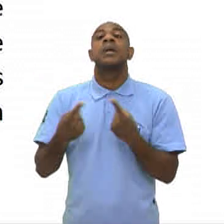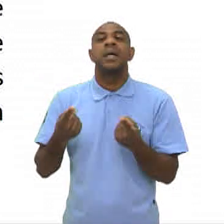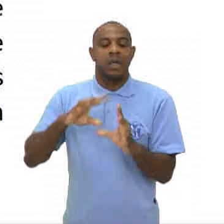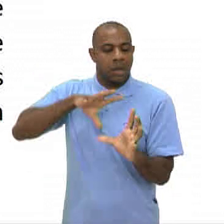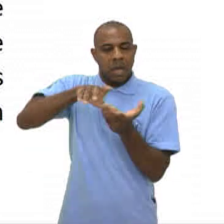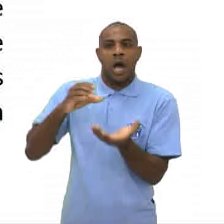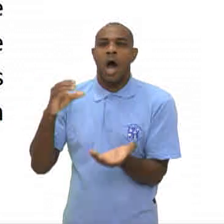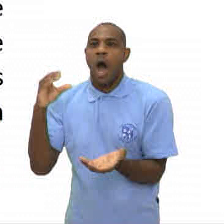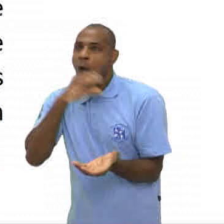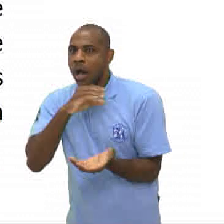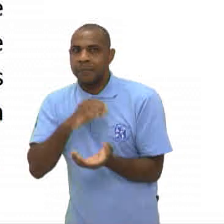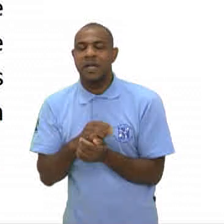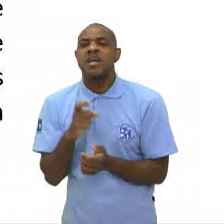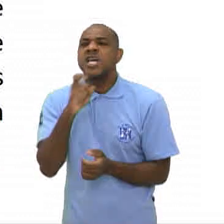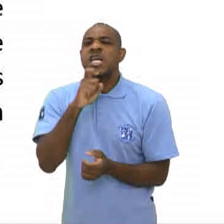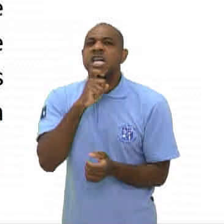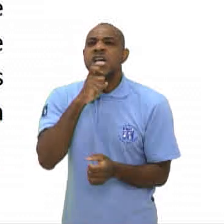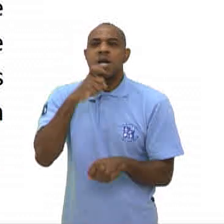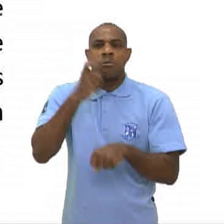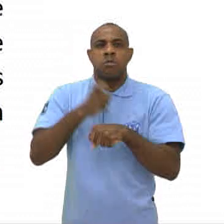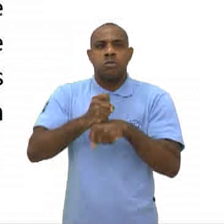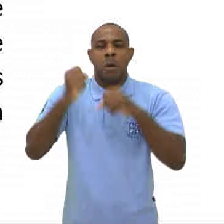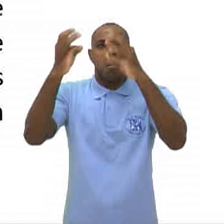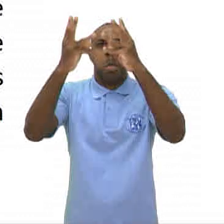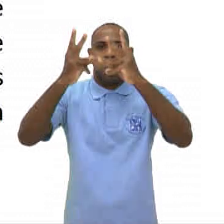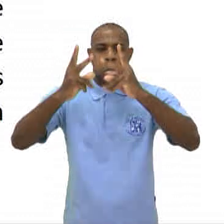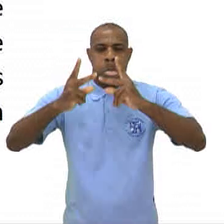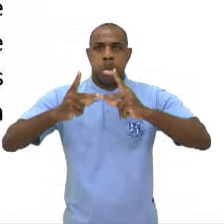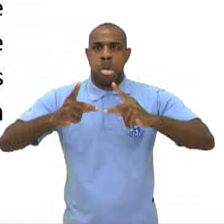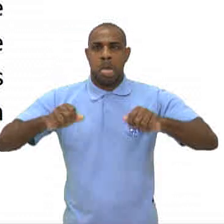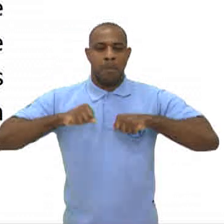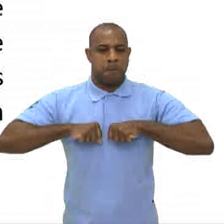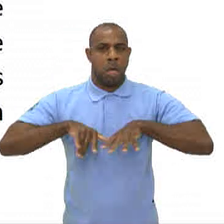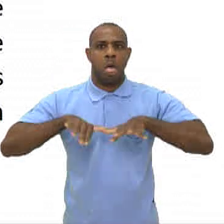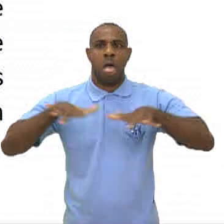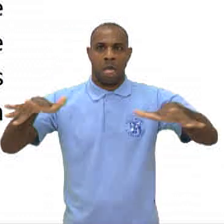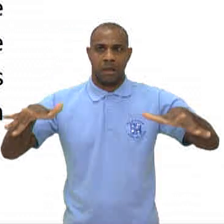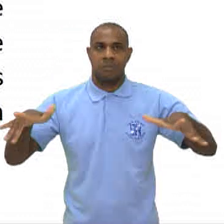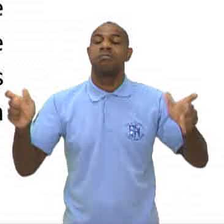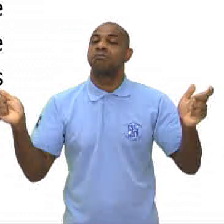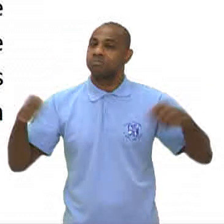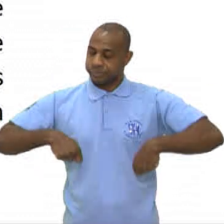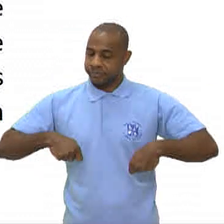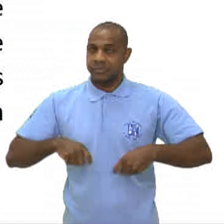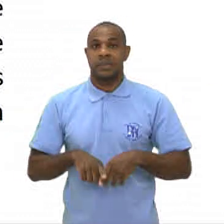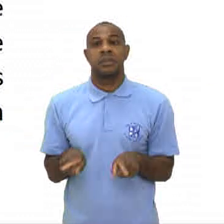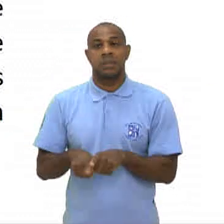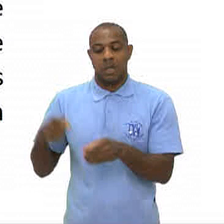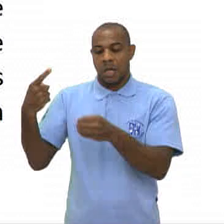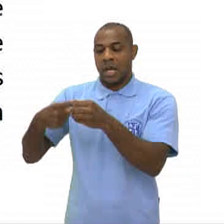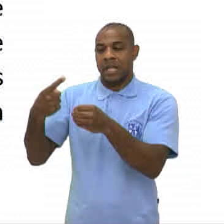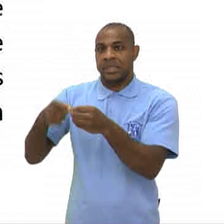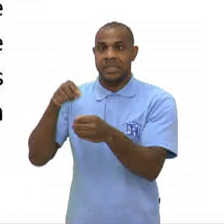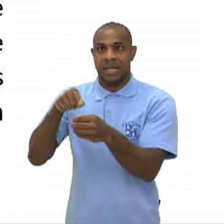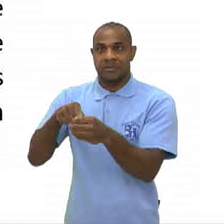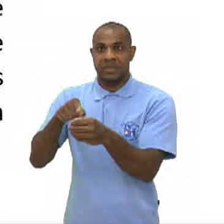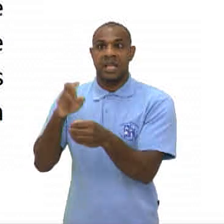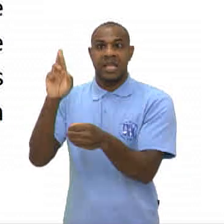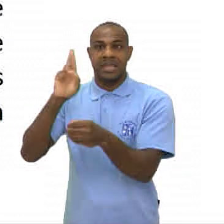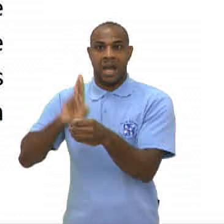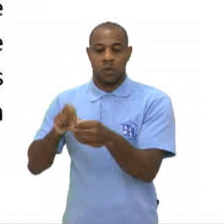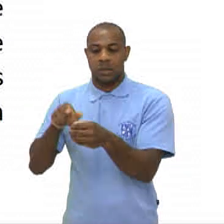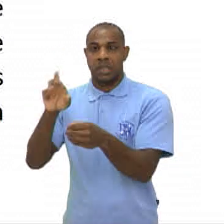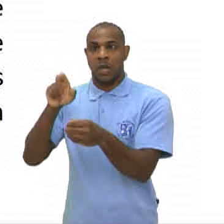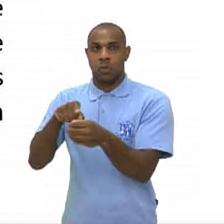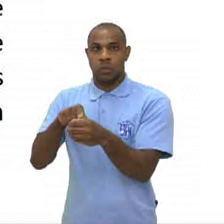da Sibéria pode trazer o vírus novamente à tona, com potencial risco aos seres humanos. Numa cidade ao leste da Sibéria, na Rússia,